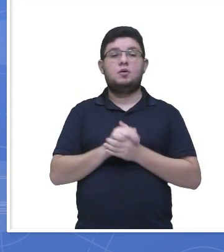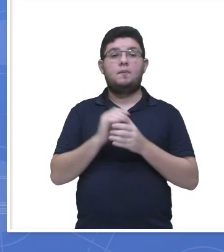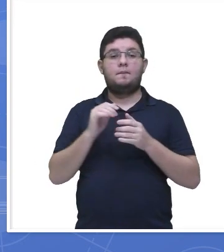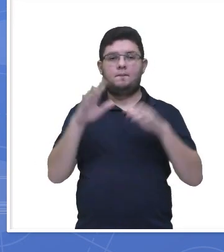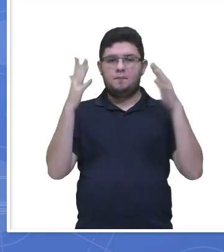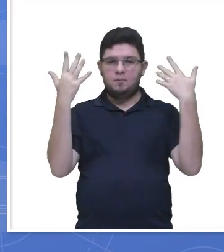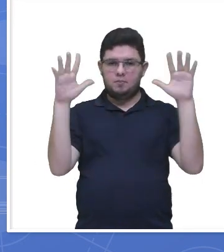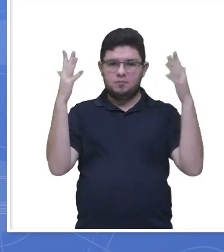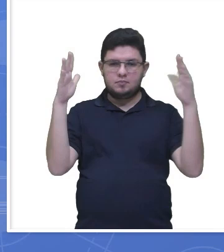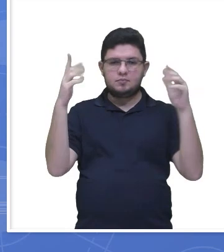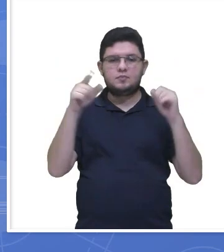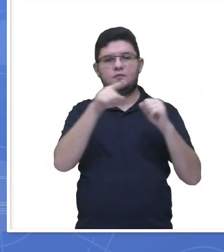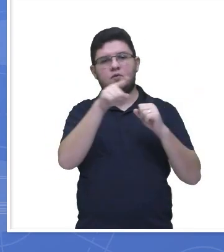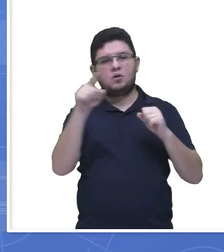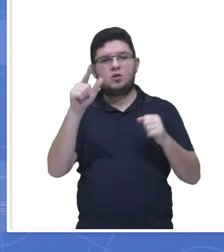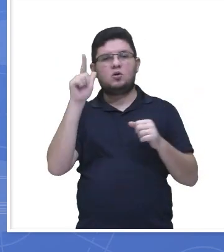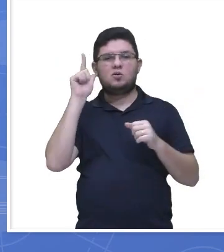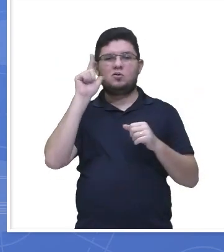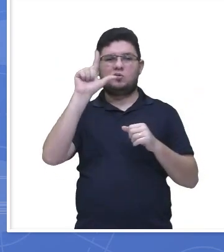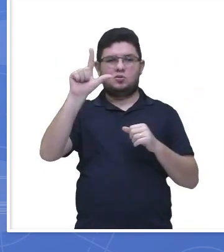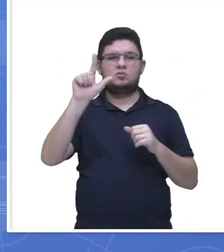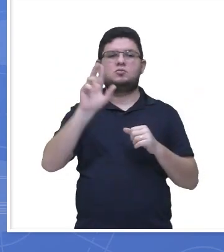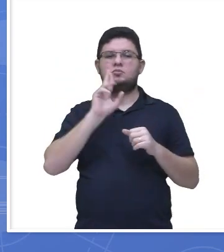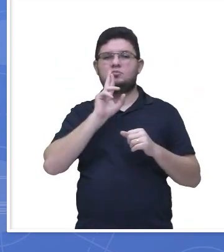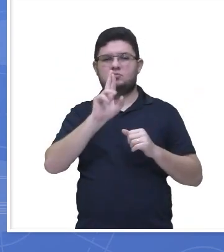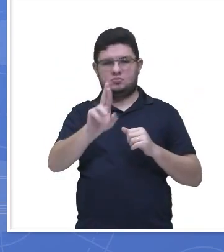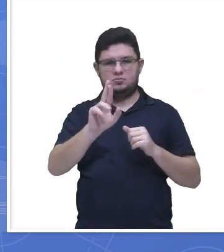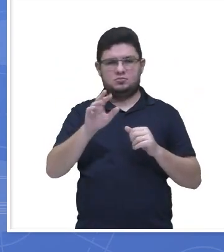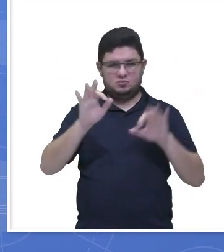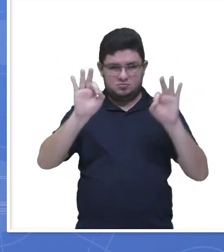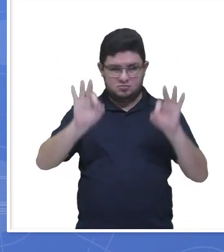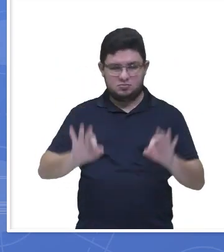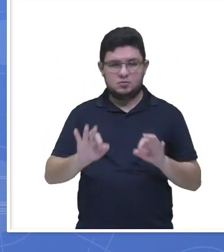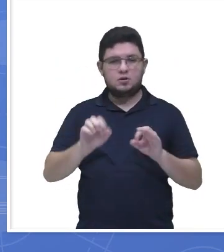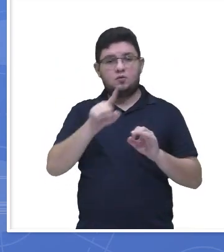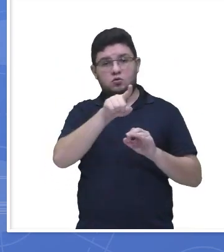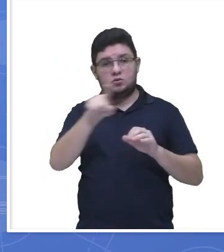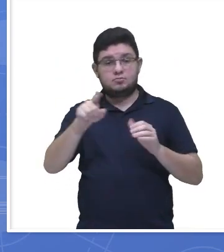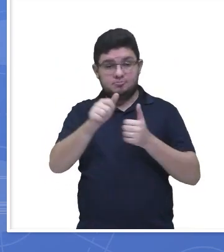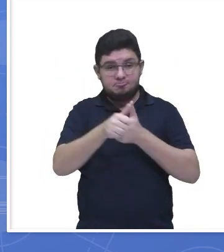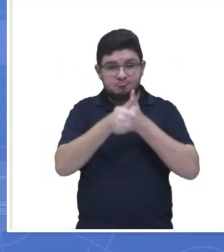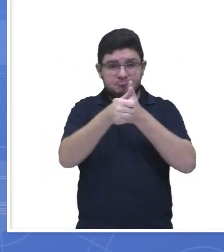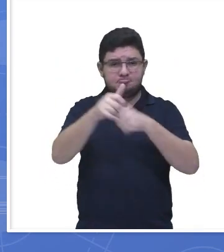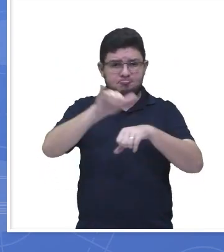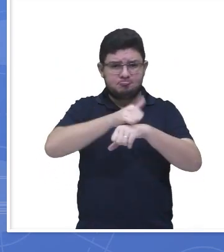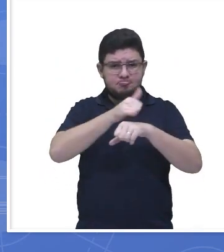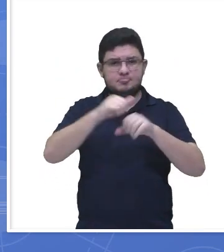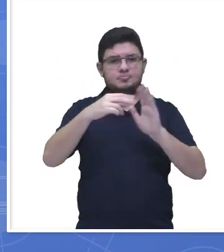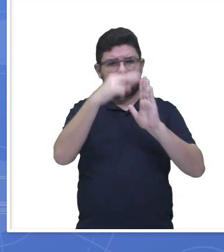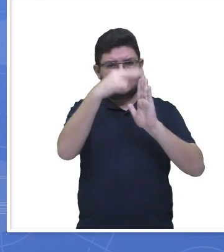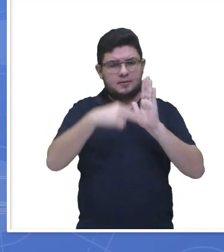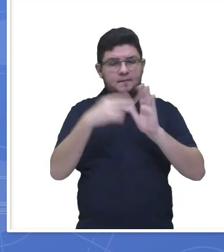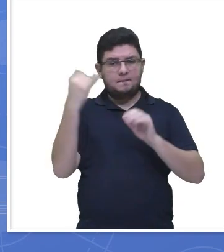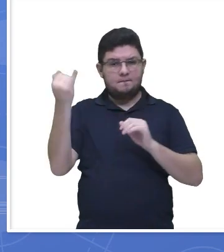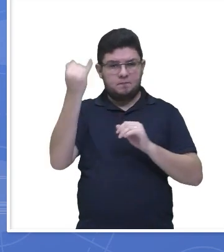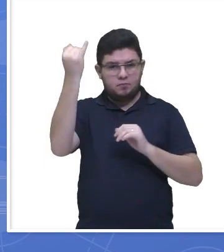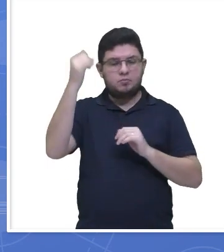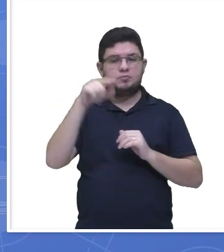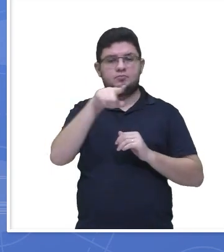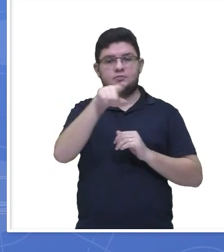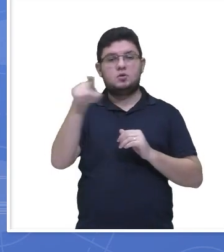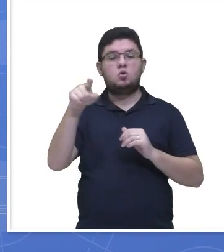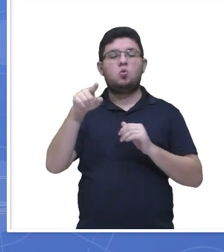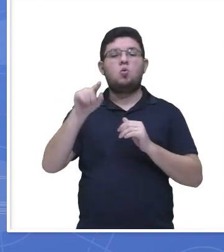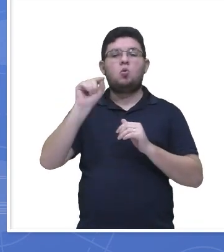a todos que acertaram. Então, sigam sempre as estratégias de leitura, que é muito importante, tá? Nessa pergunta que nós acabamos de ver, vocês